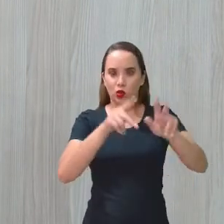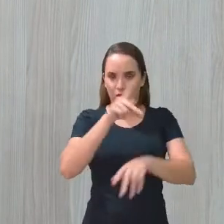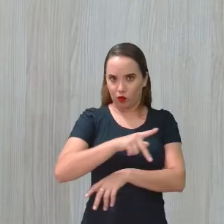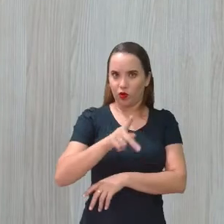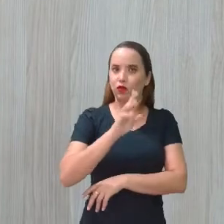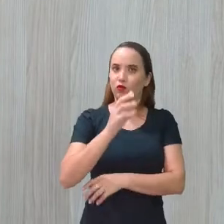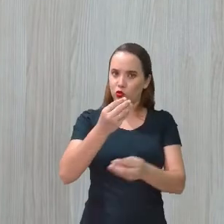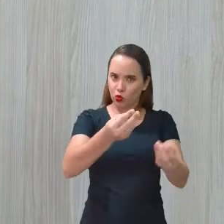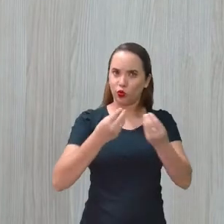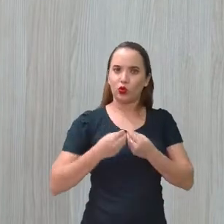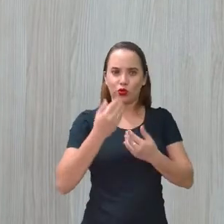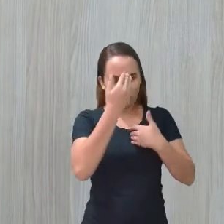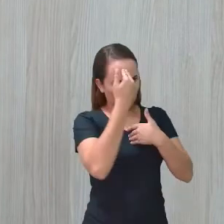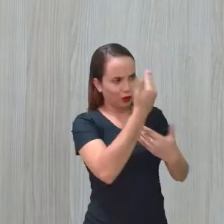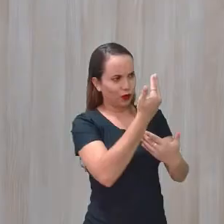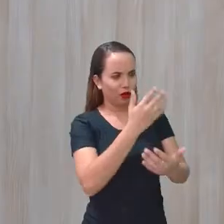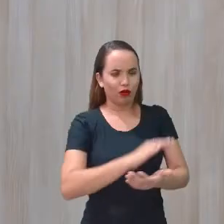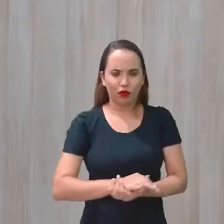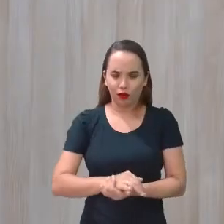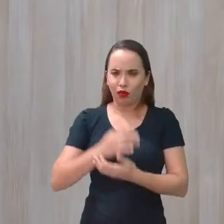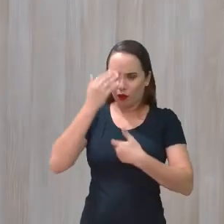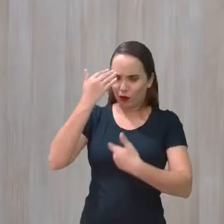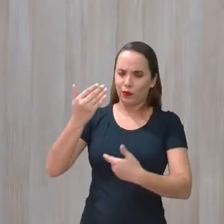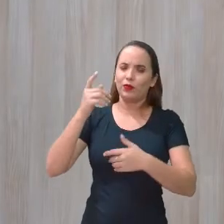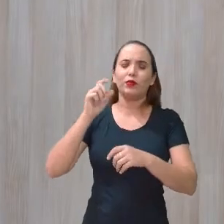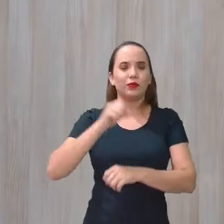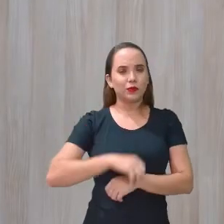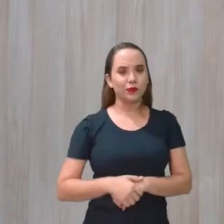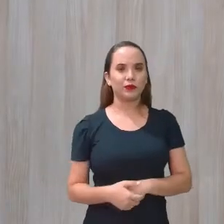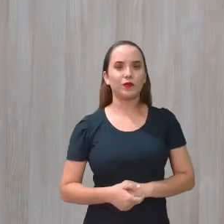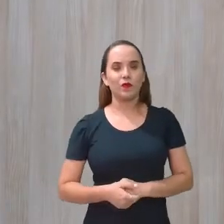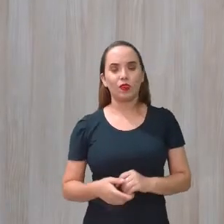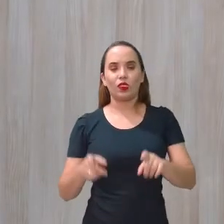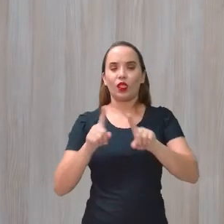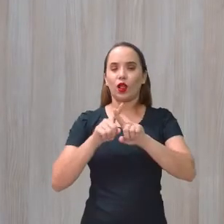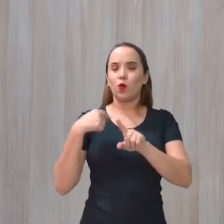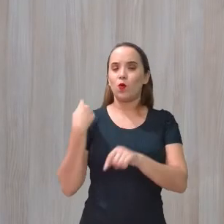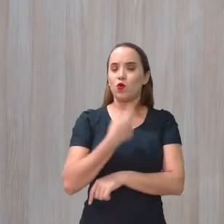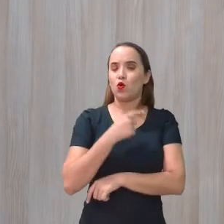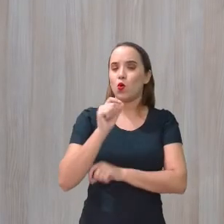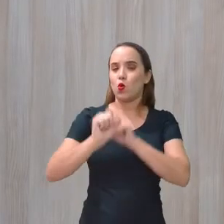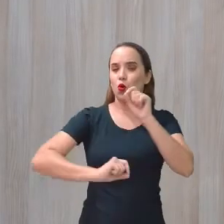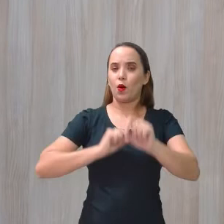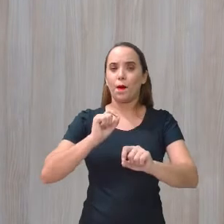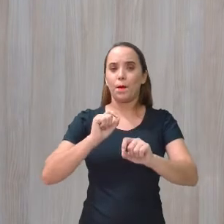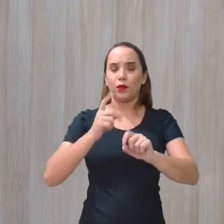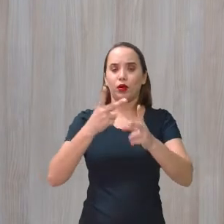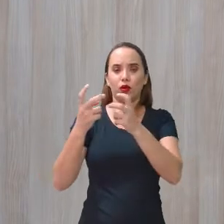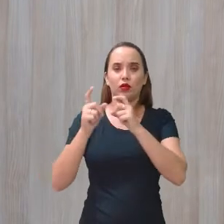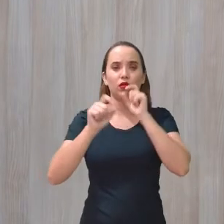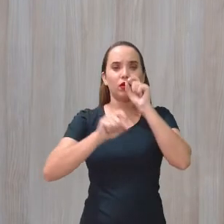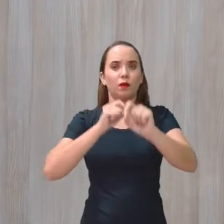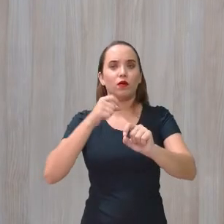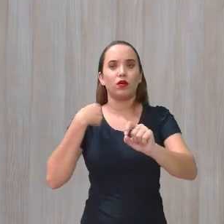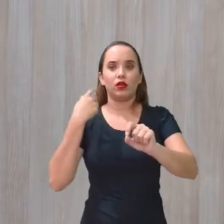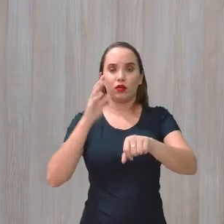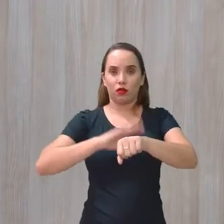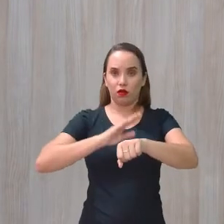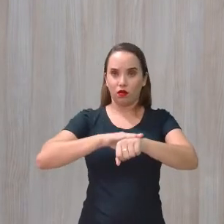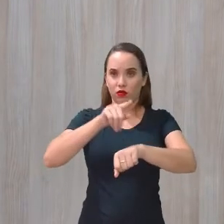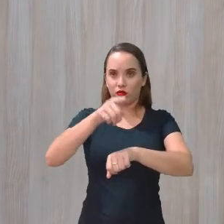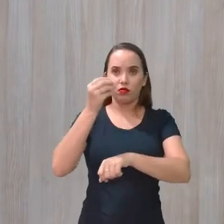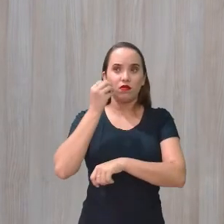gente. Obrigada, viu, professor? Pronto, valeu, Carol. Porque a gente percebe muitas vezes, né, que quando você tenta